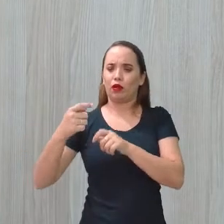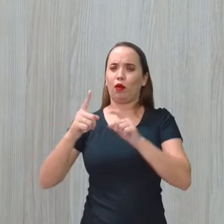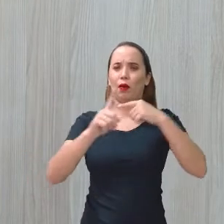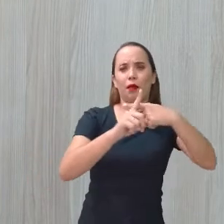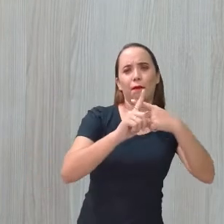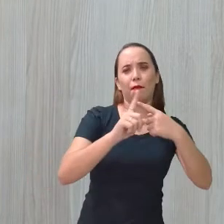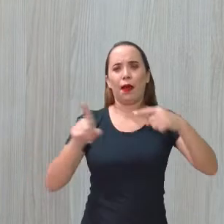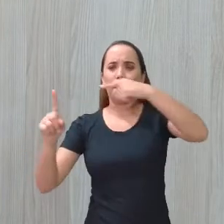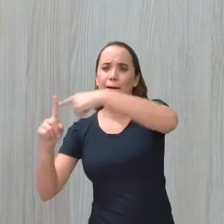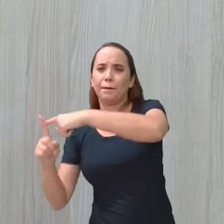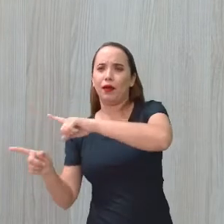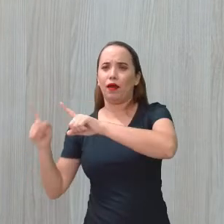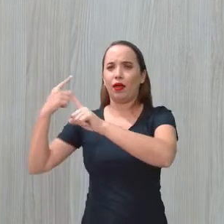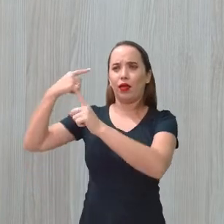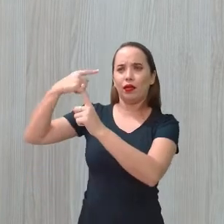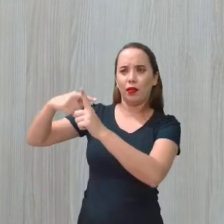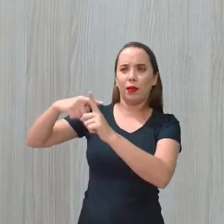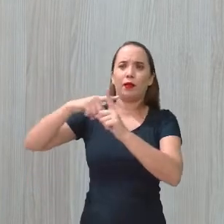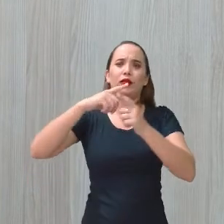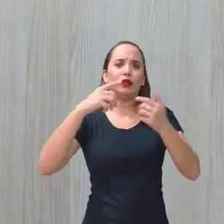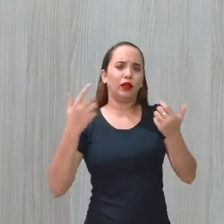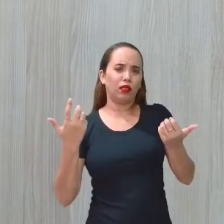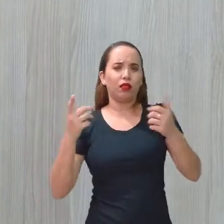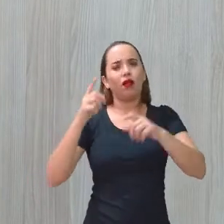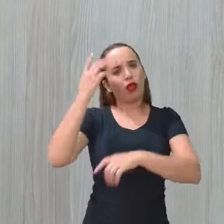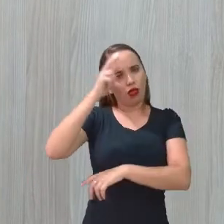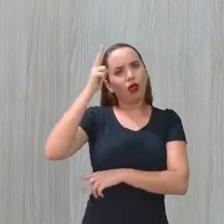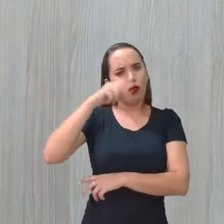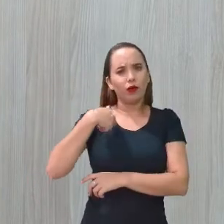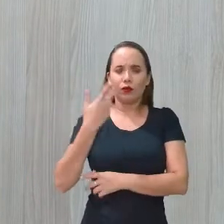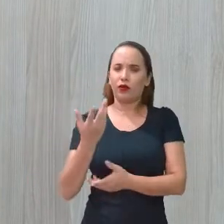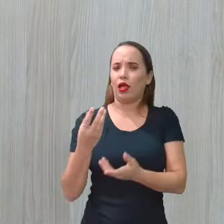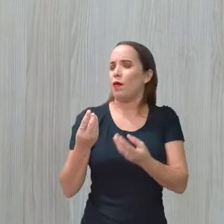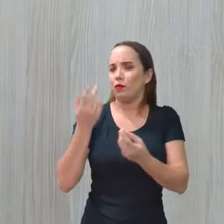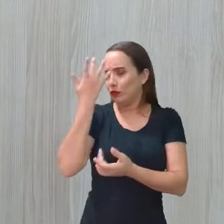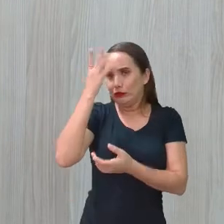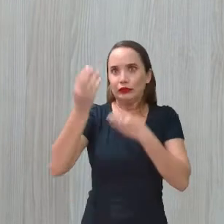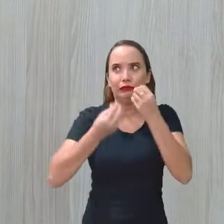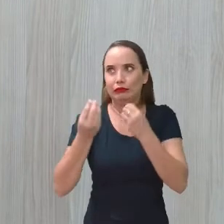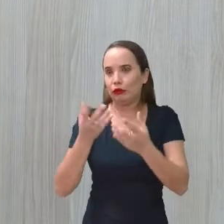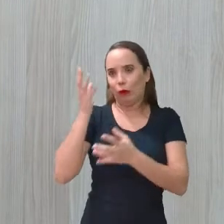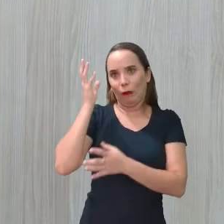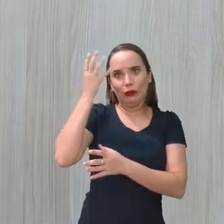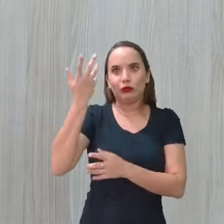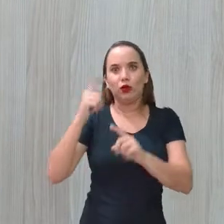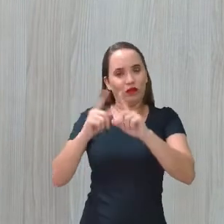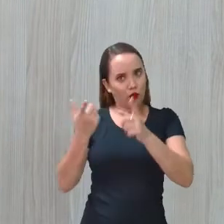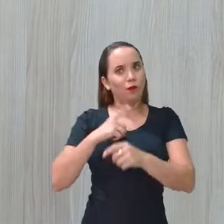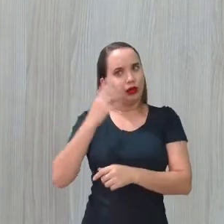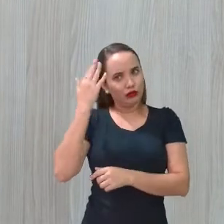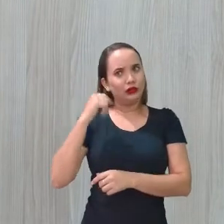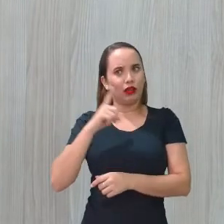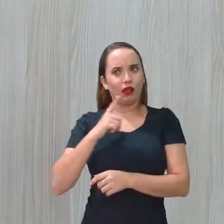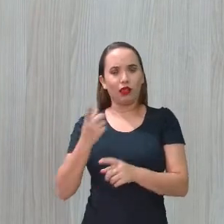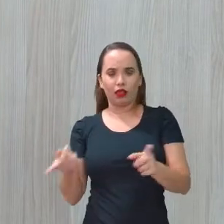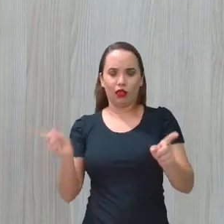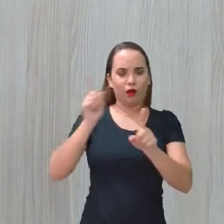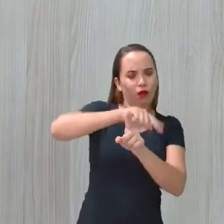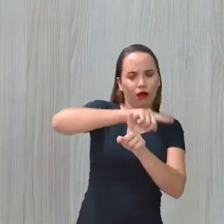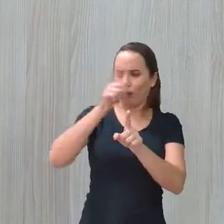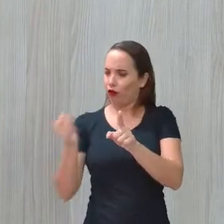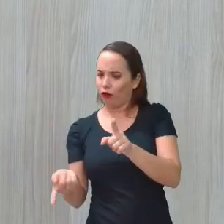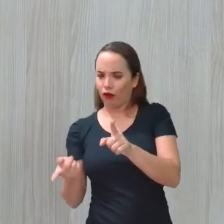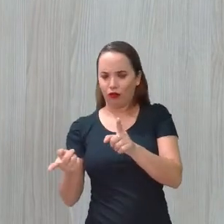é, mas eu tenho essa lembrança também, que a gente joga, né, a letra para o outro lado, né, e aí vem subtraindo com o número que já está